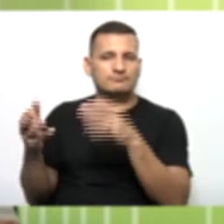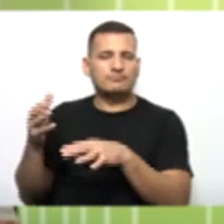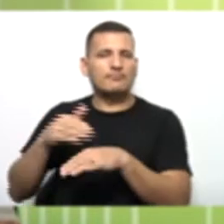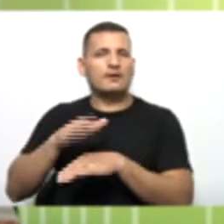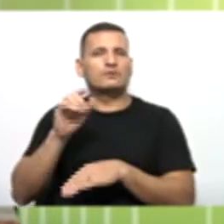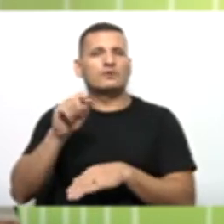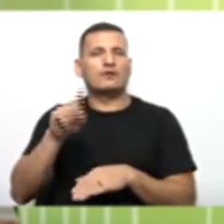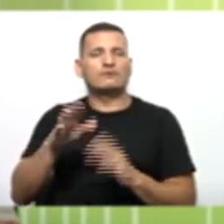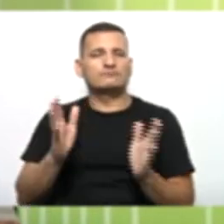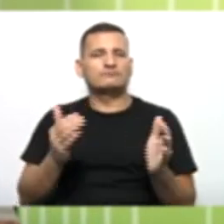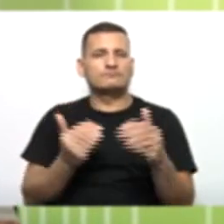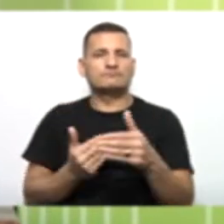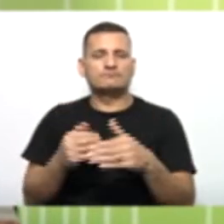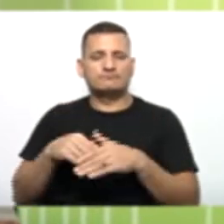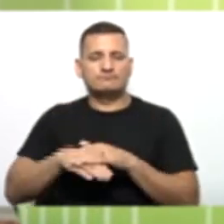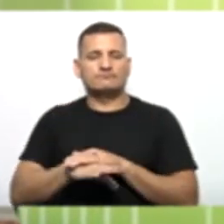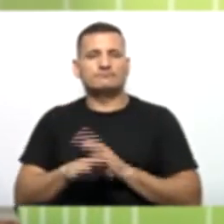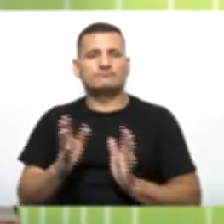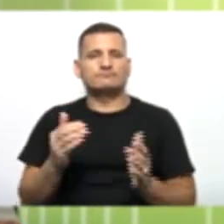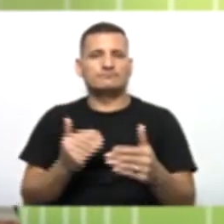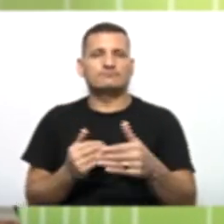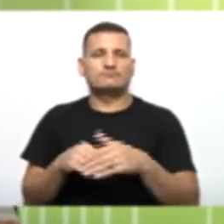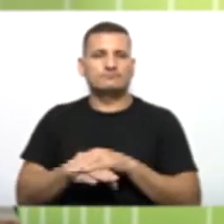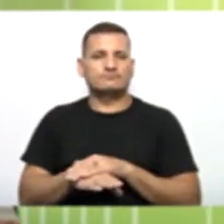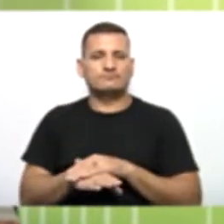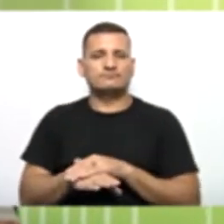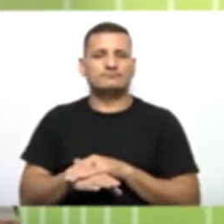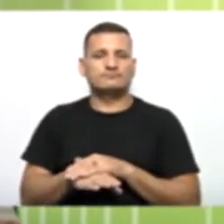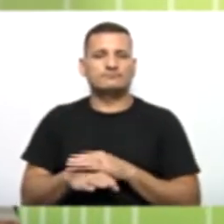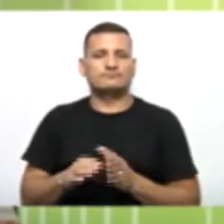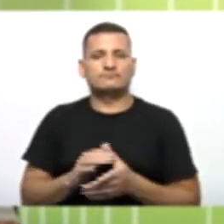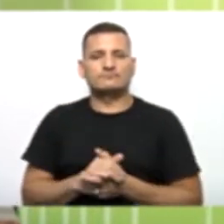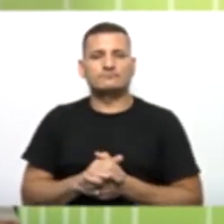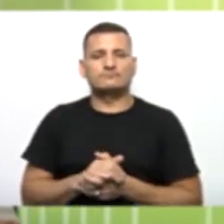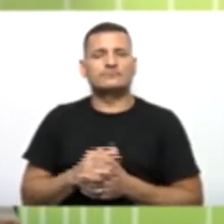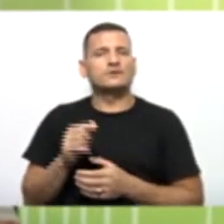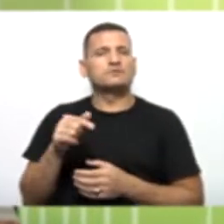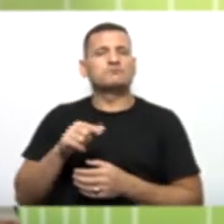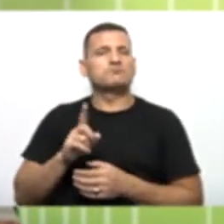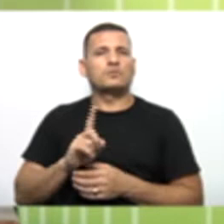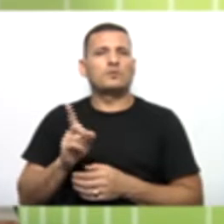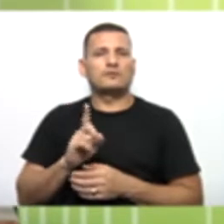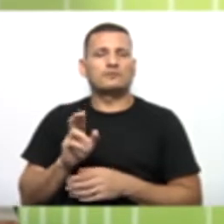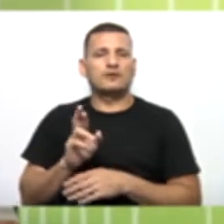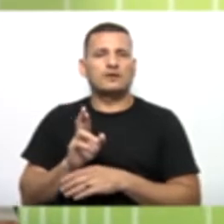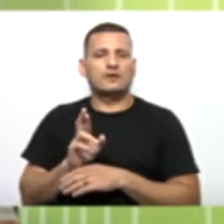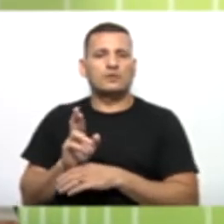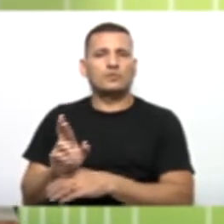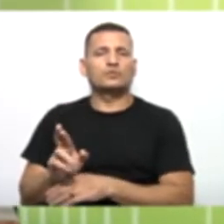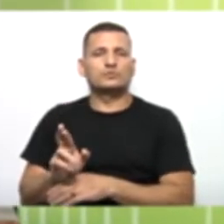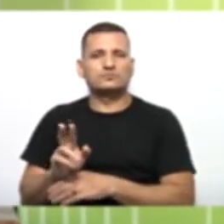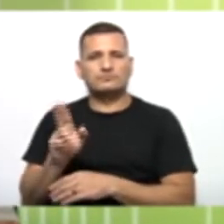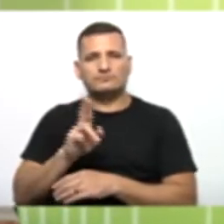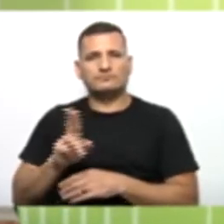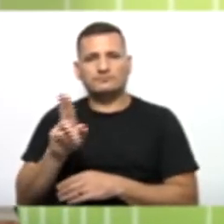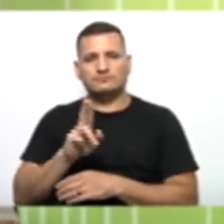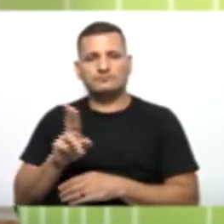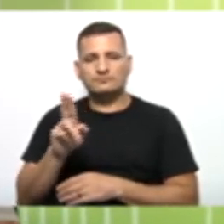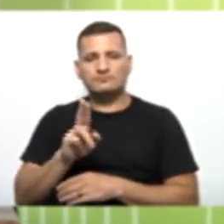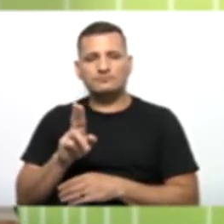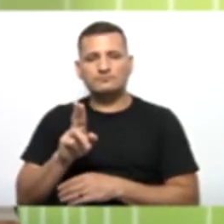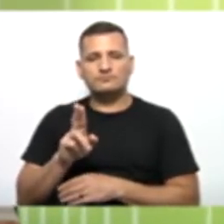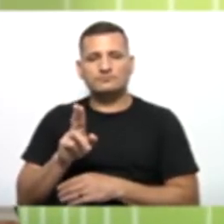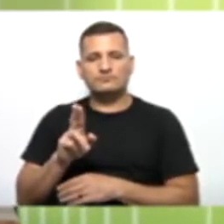um produto, só para guardar ele. E não é um recurso que é utilizado realmente para aumentar o